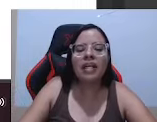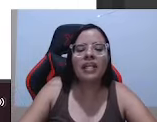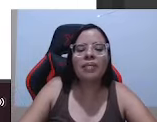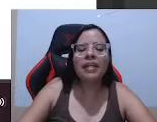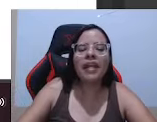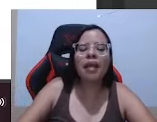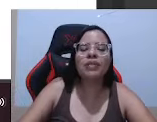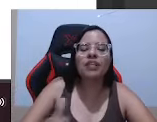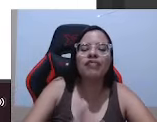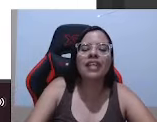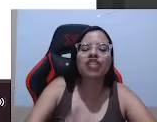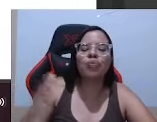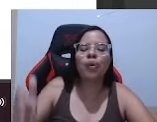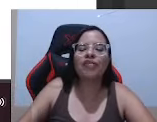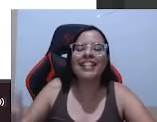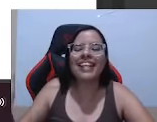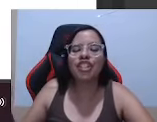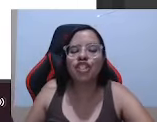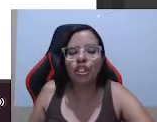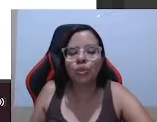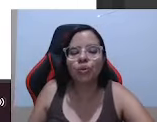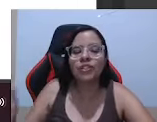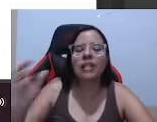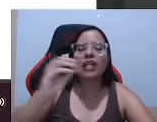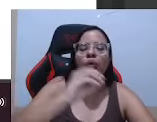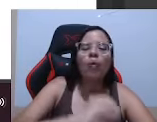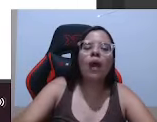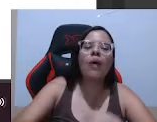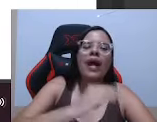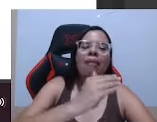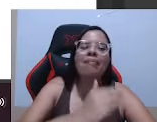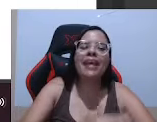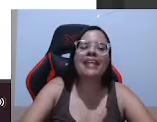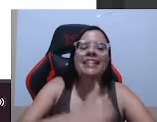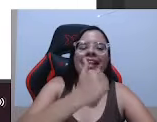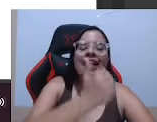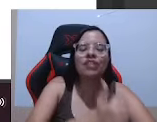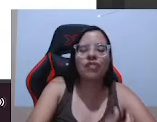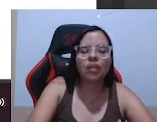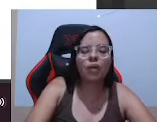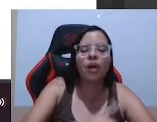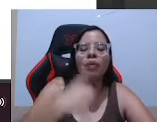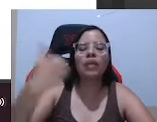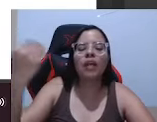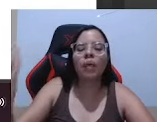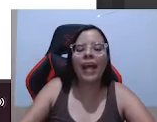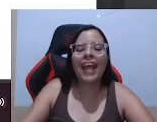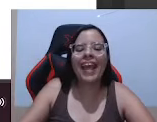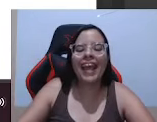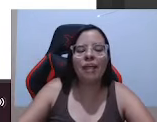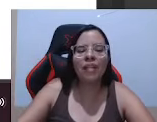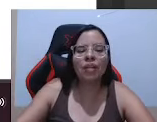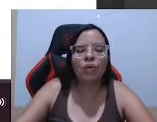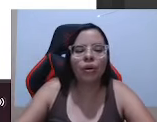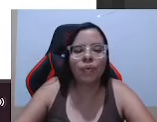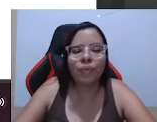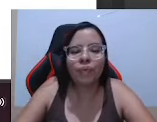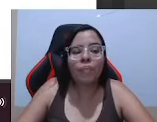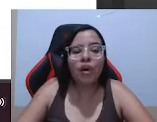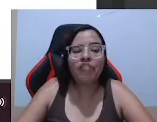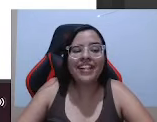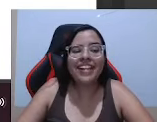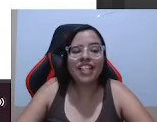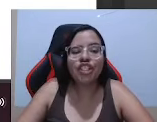nacional, e também teremos a fase de prova de títulos, no qual é apenas classificatório, não é